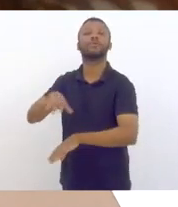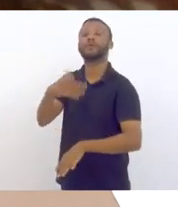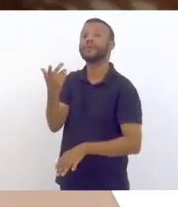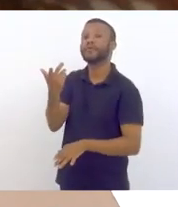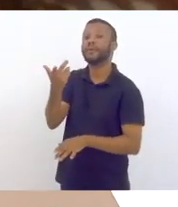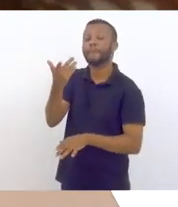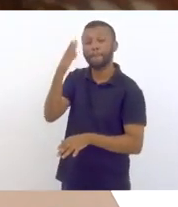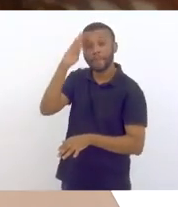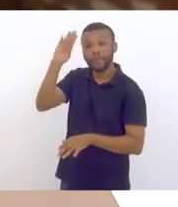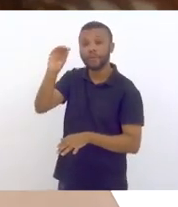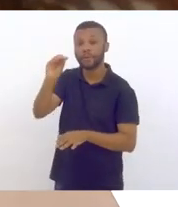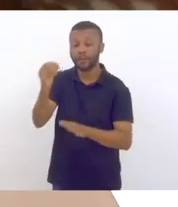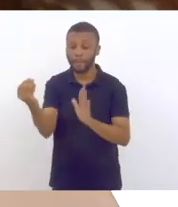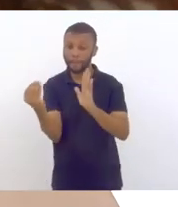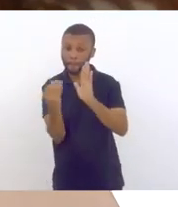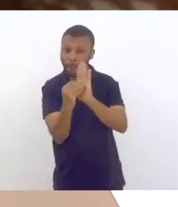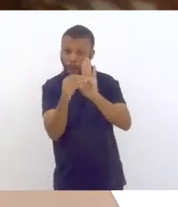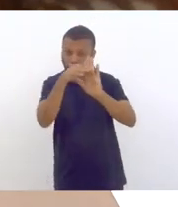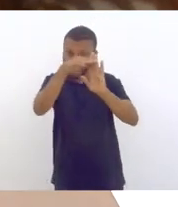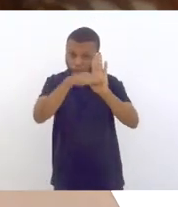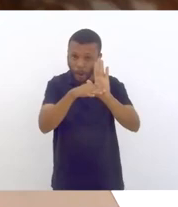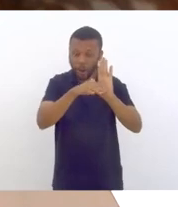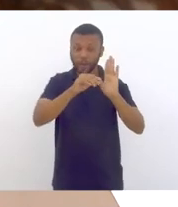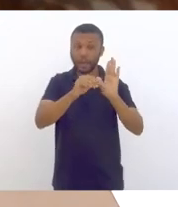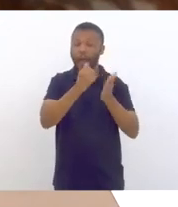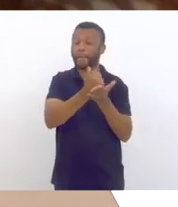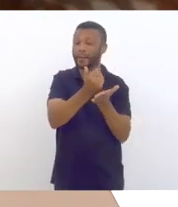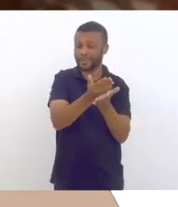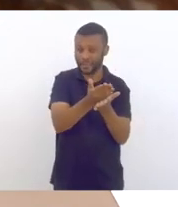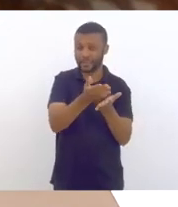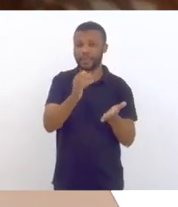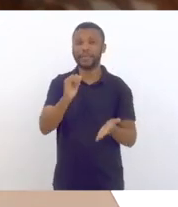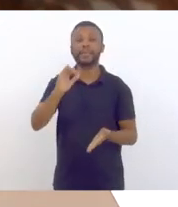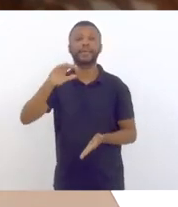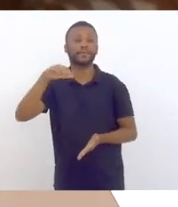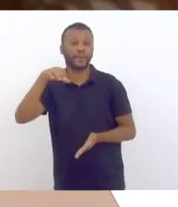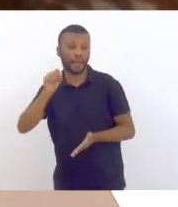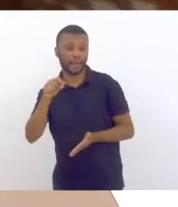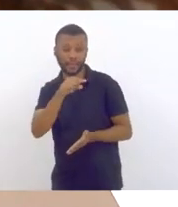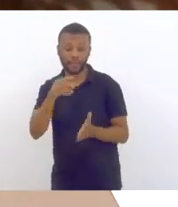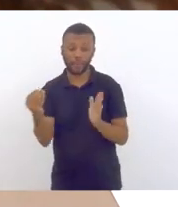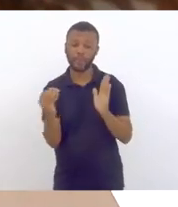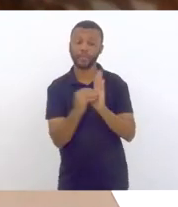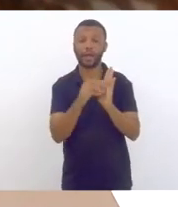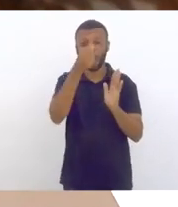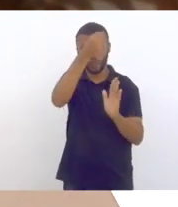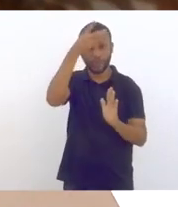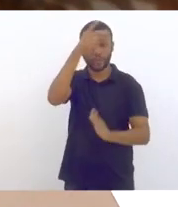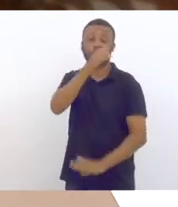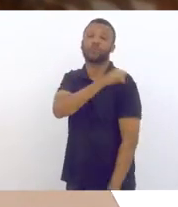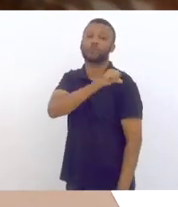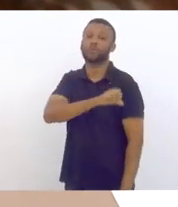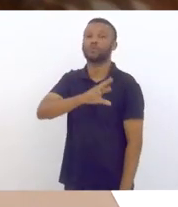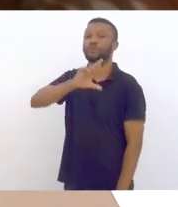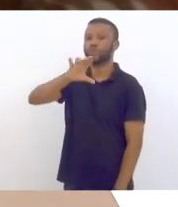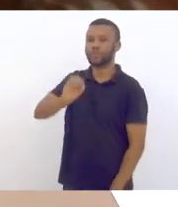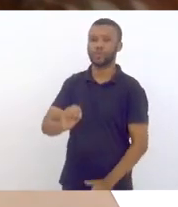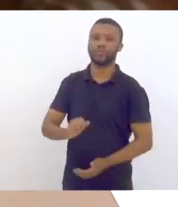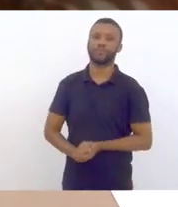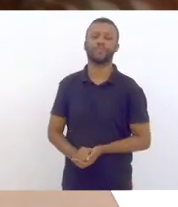município da capital na partilha do ICMS E por que isso é importante